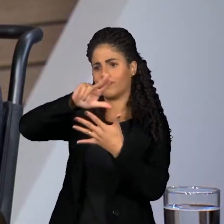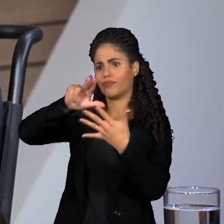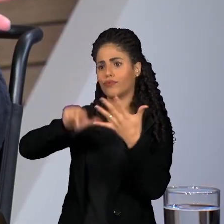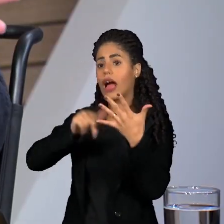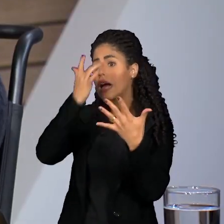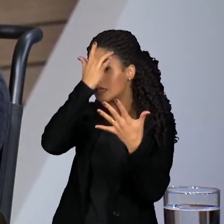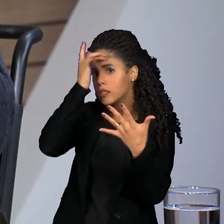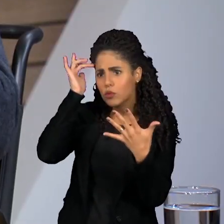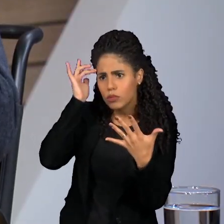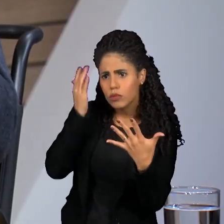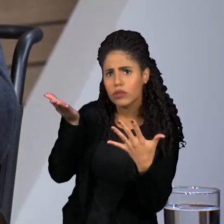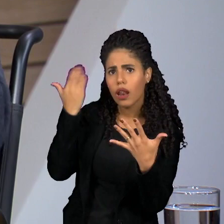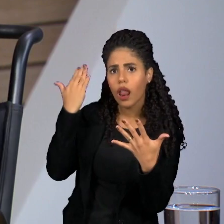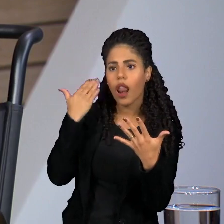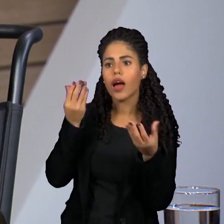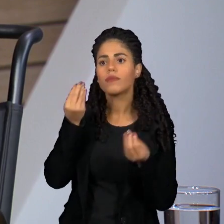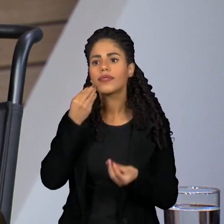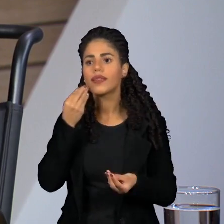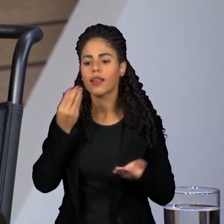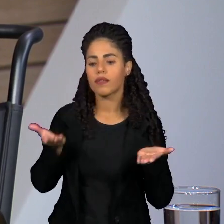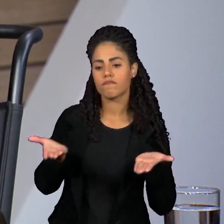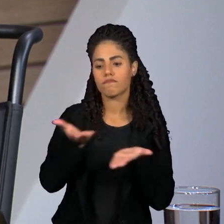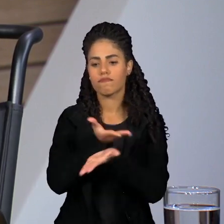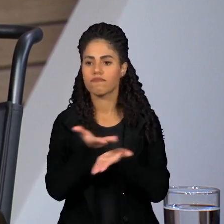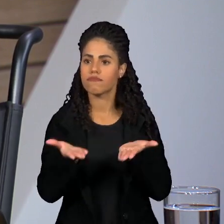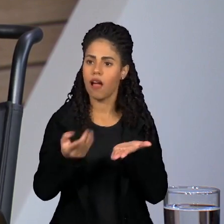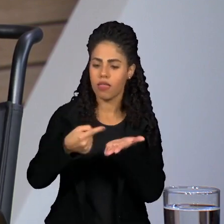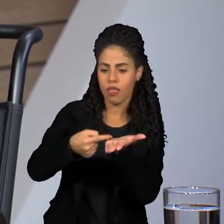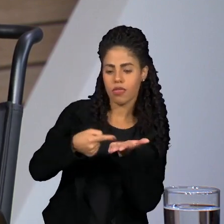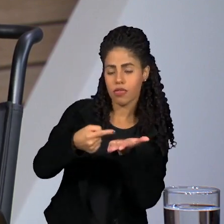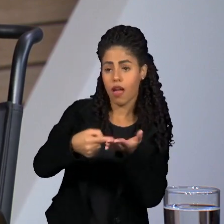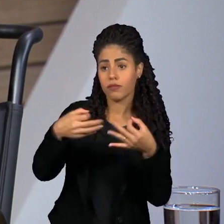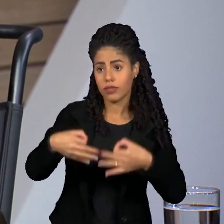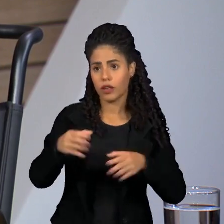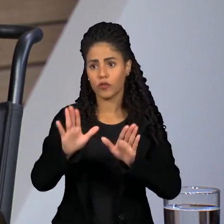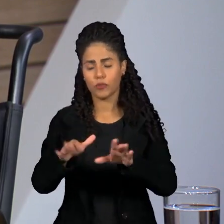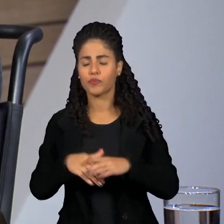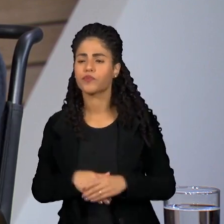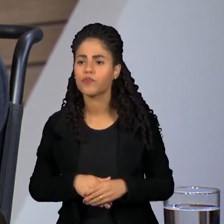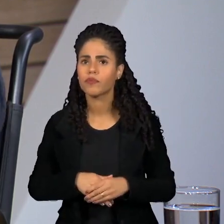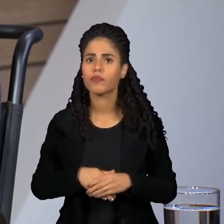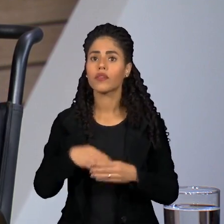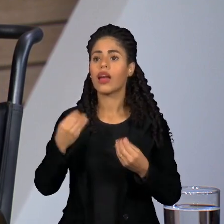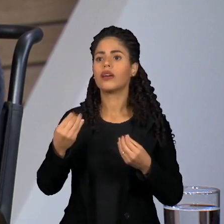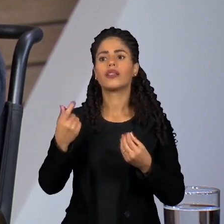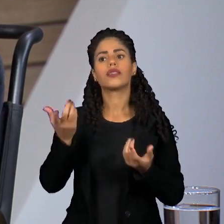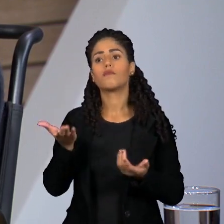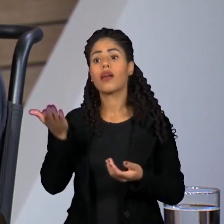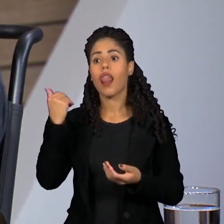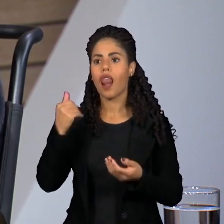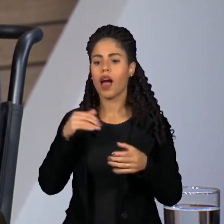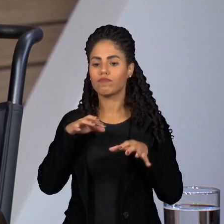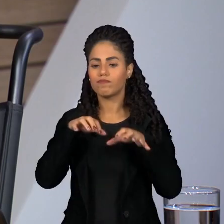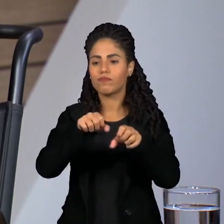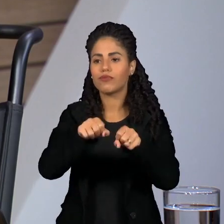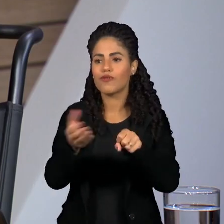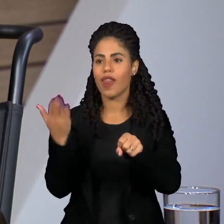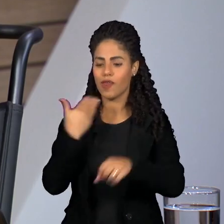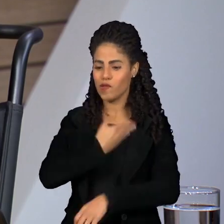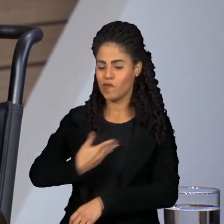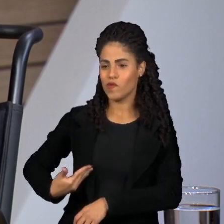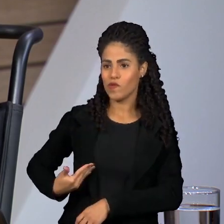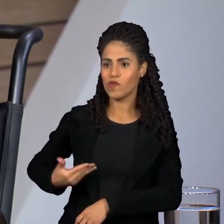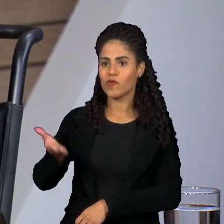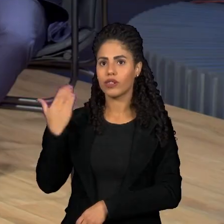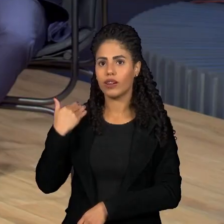pessoal estava lá trocando cargo ou qualquer coisa assim. Aí houve uma invasão no Congresso dos Agentes do Governo para